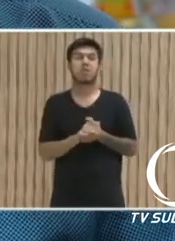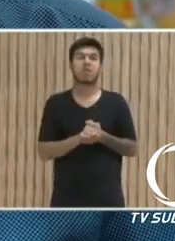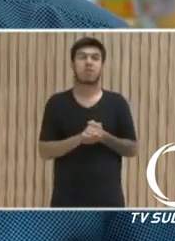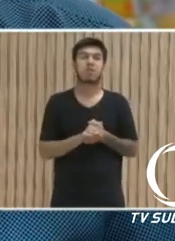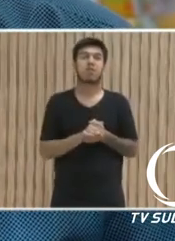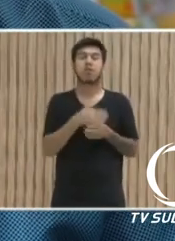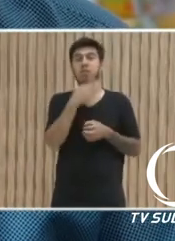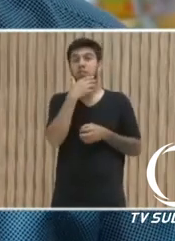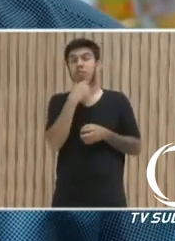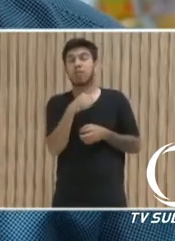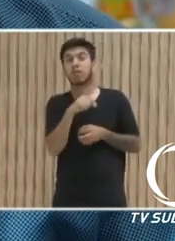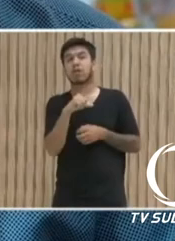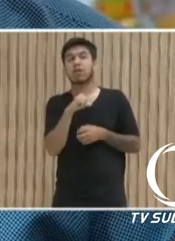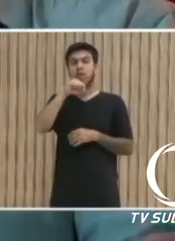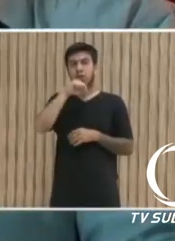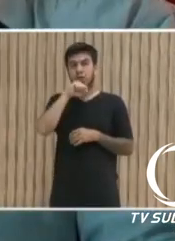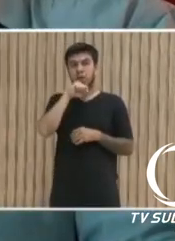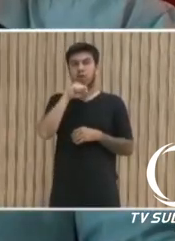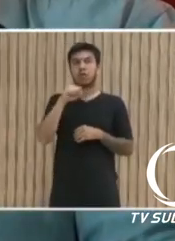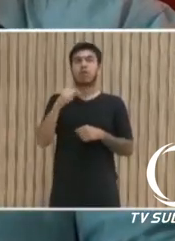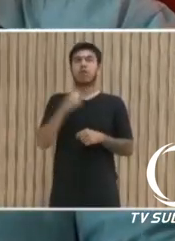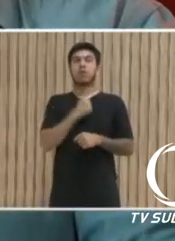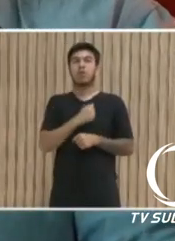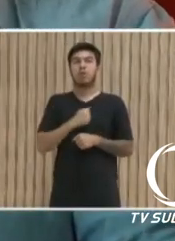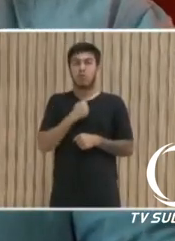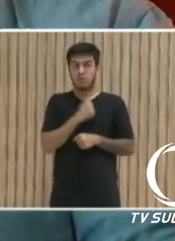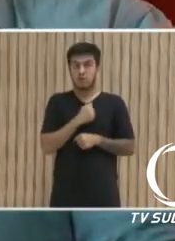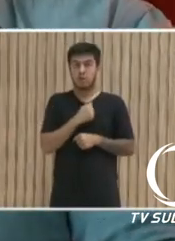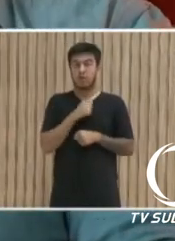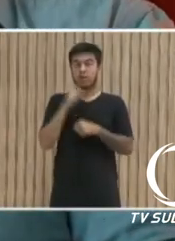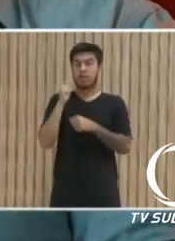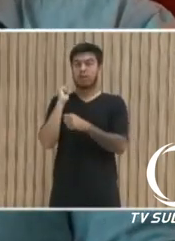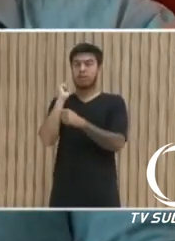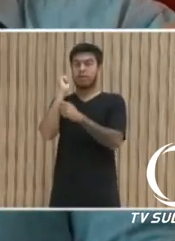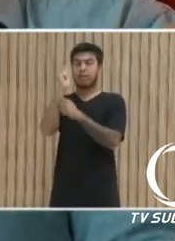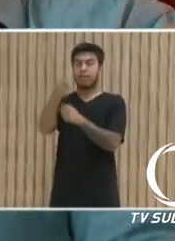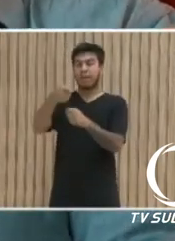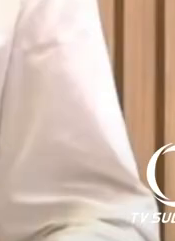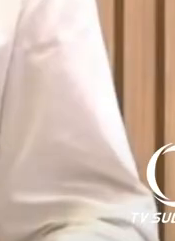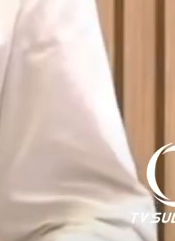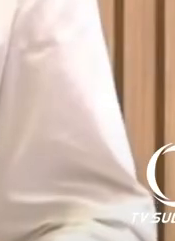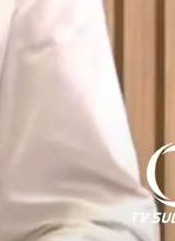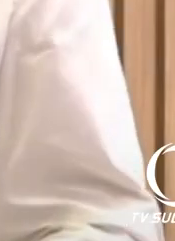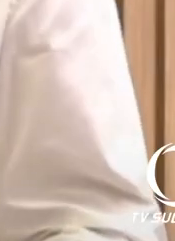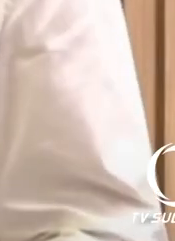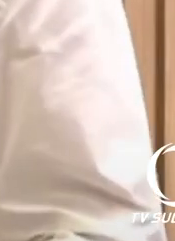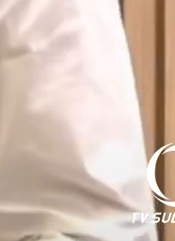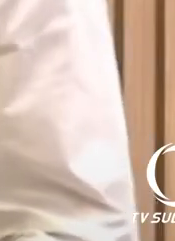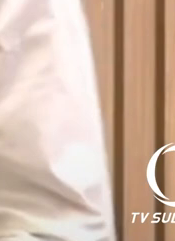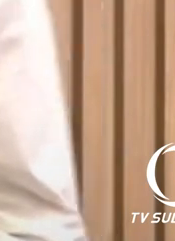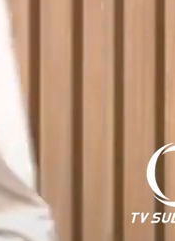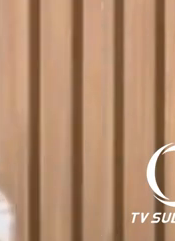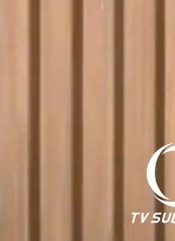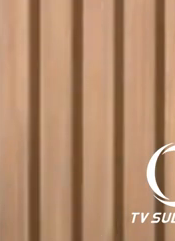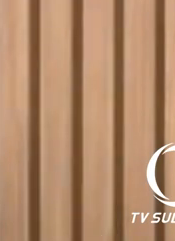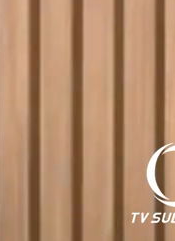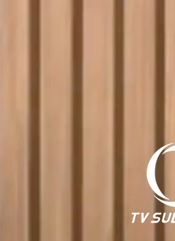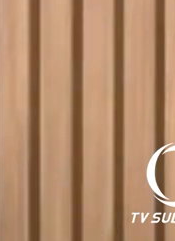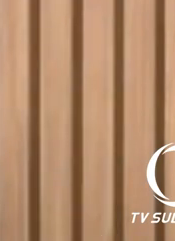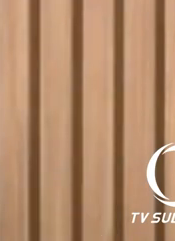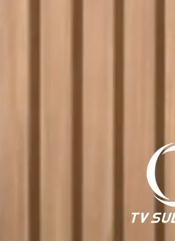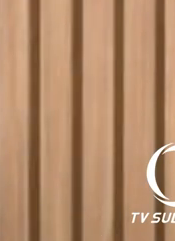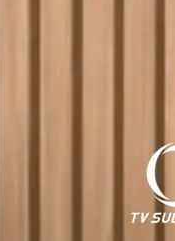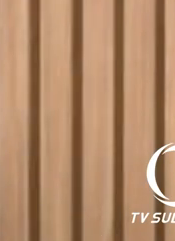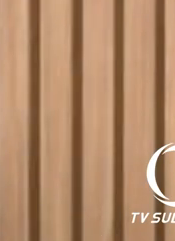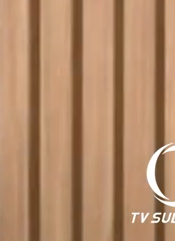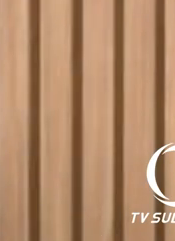familiares amigos e colaboradores falando da história dele o filho Fabrício usou a palavra em nome da família para agradecer a